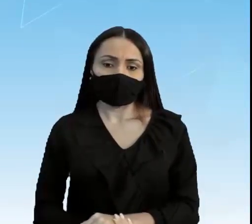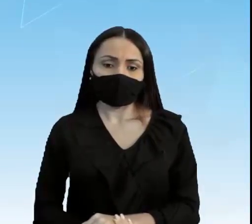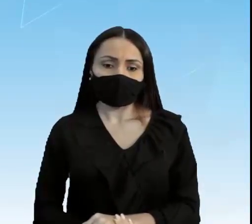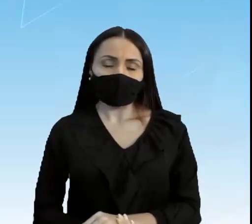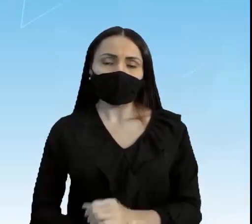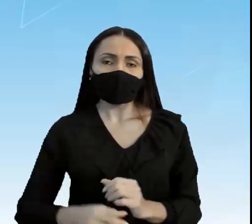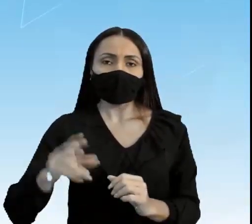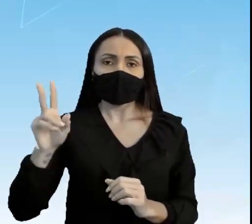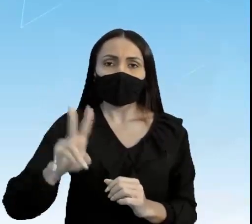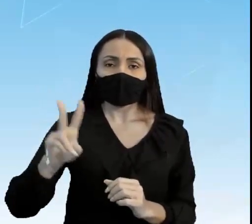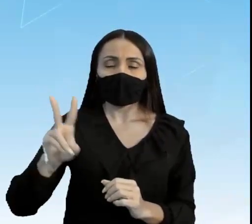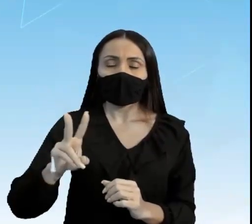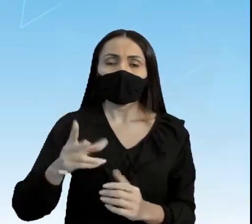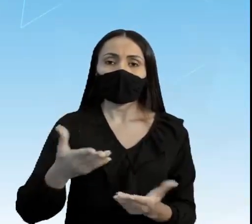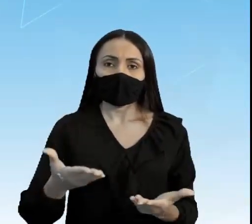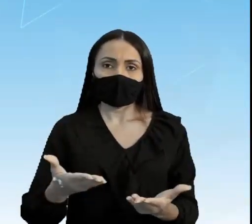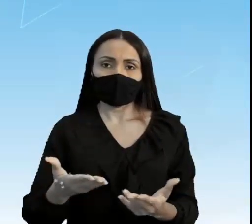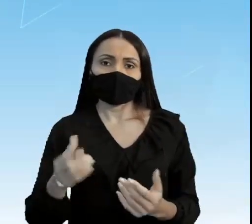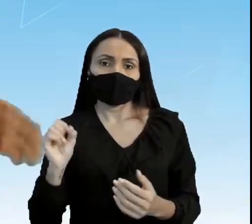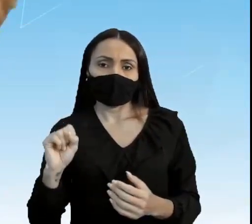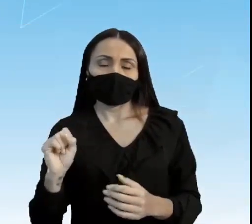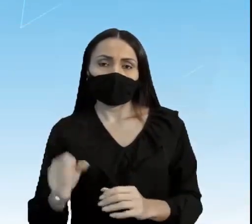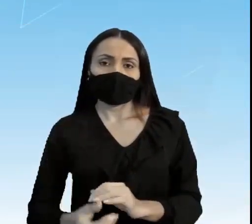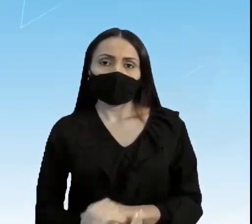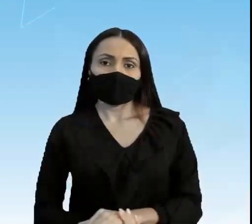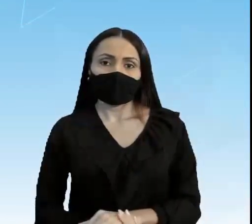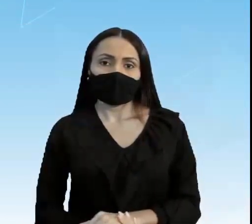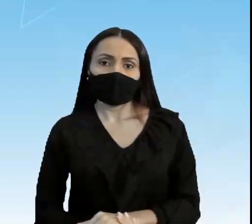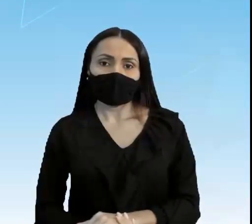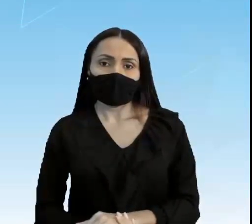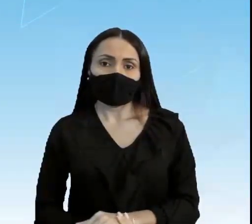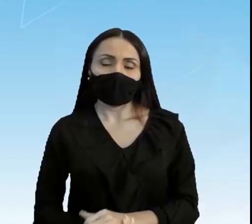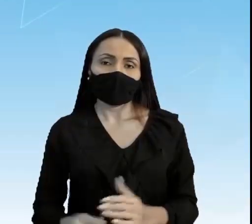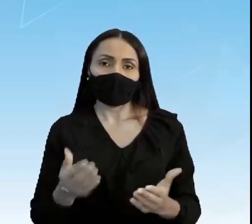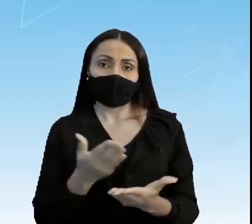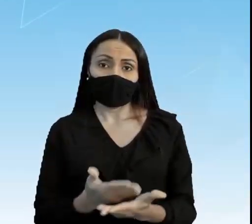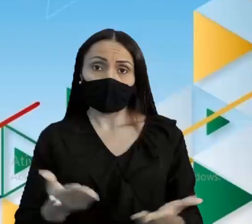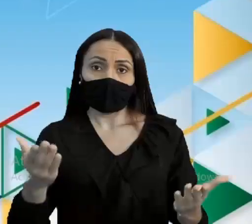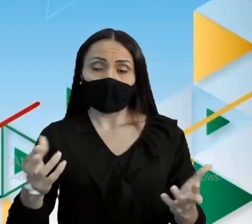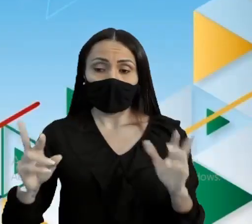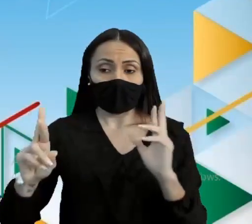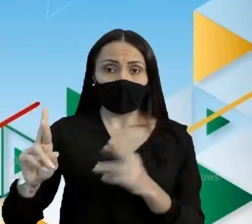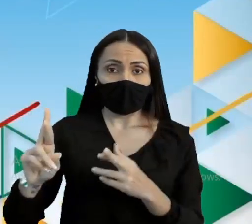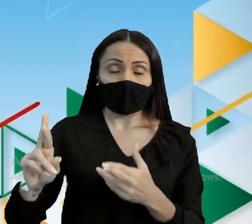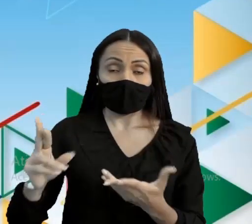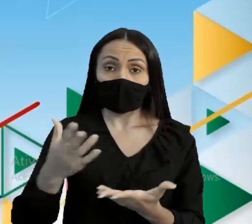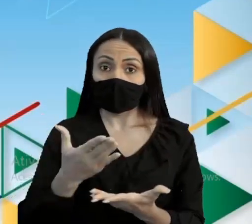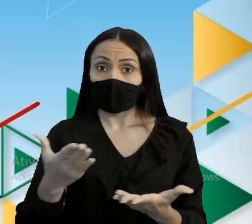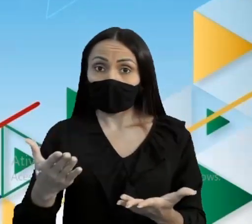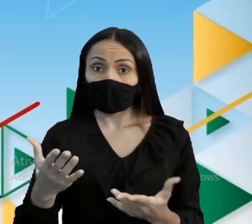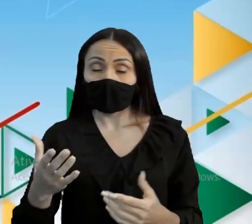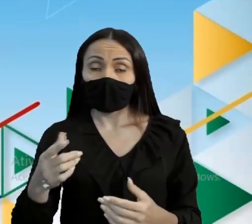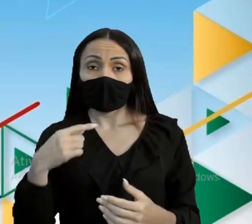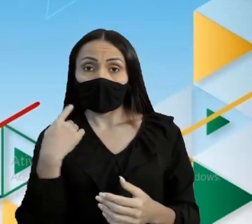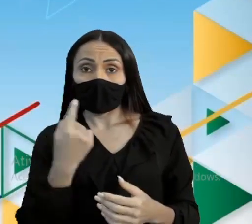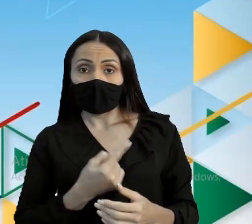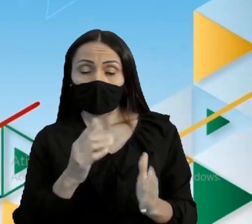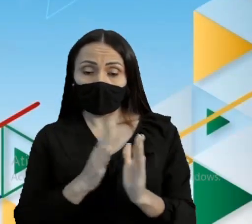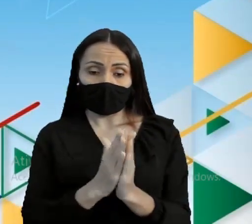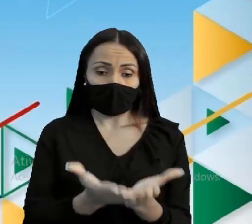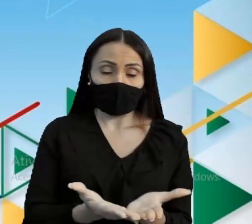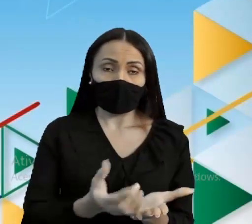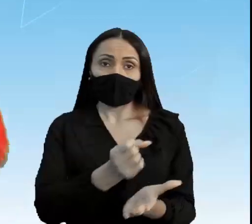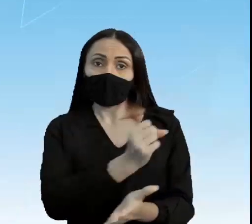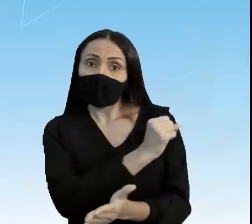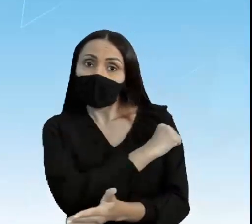venezuelano Simão Bolívar. Né? Então, eu deixo aí para vocês uma referência, né? Nosso livro do 8º